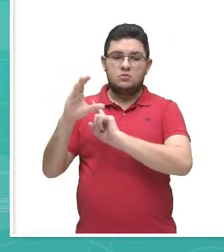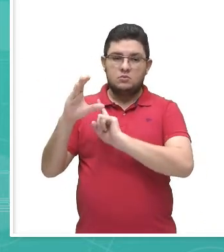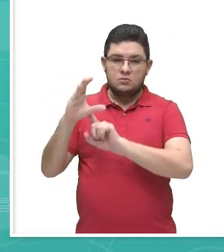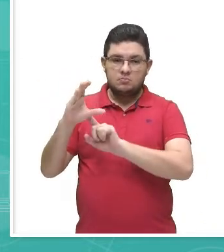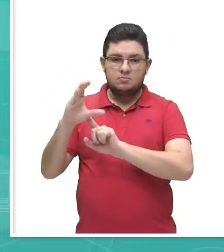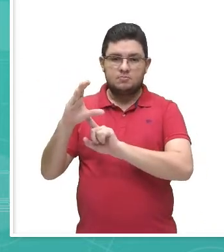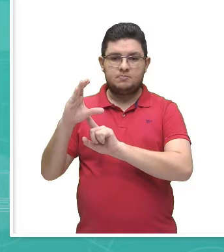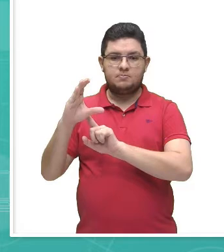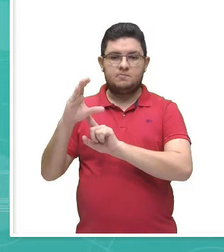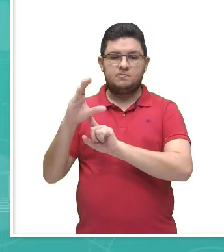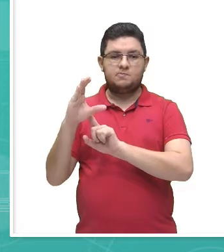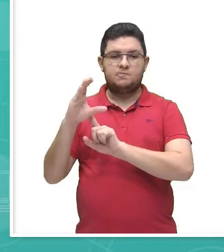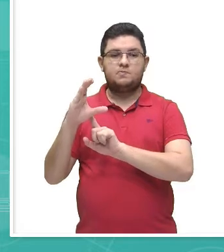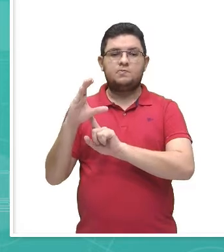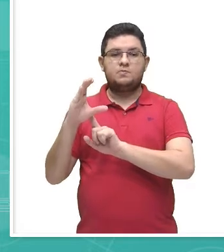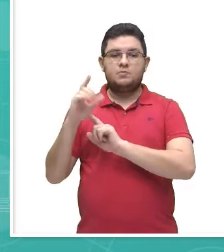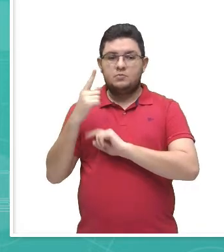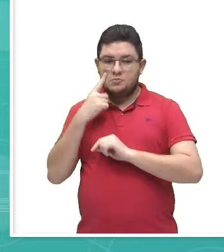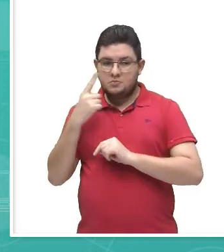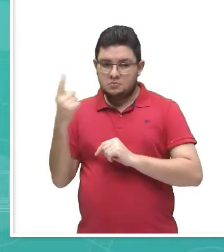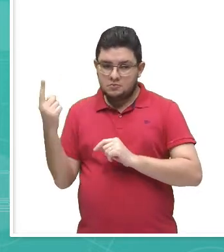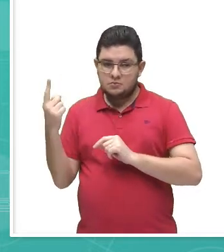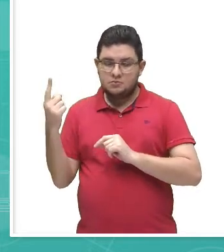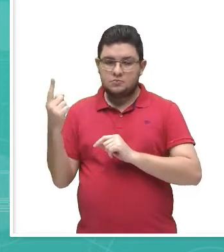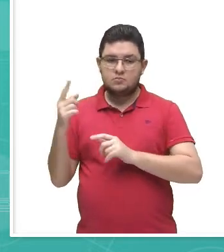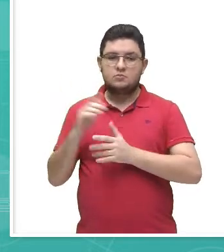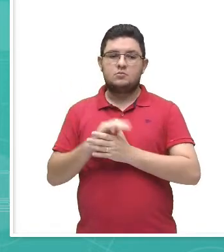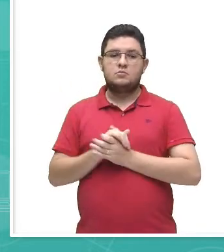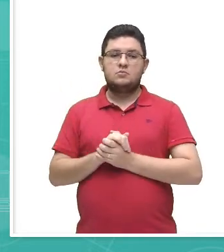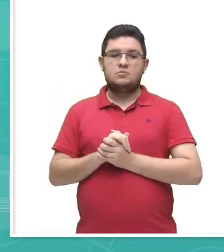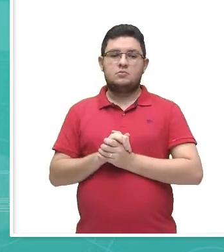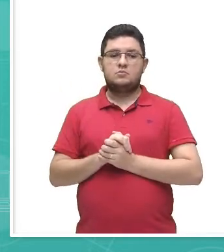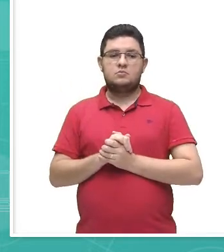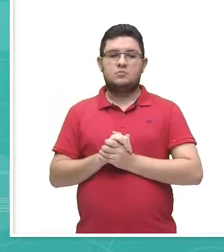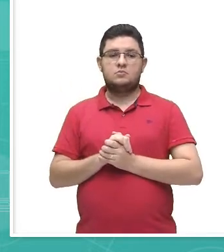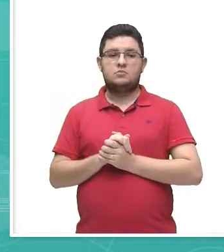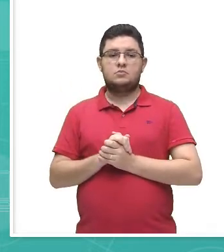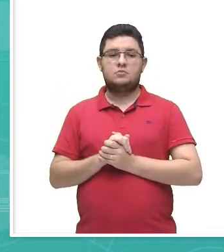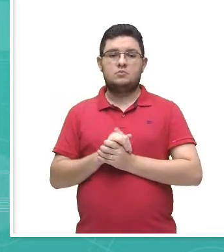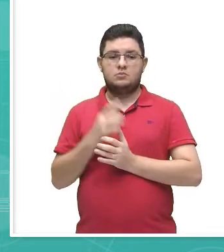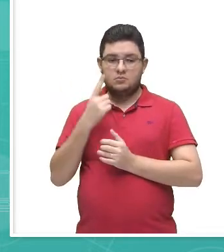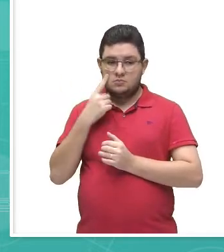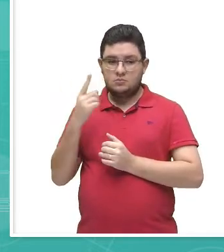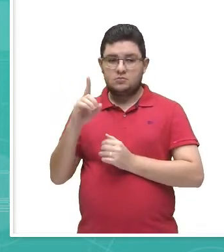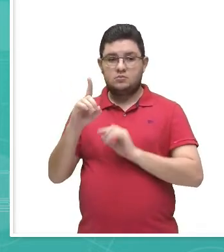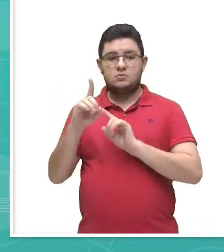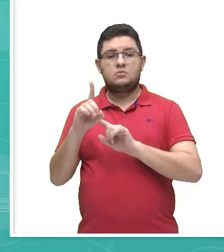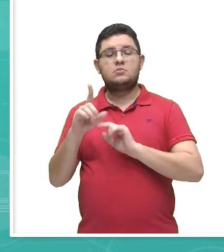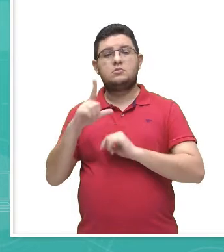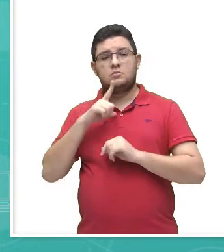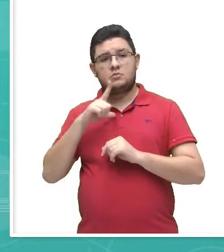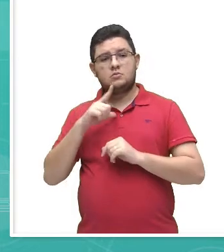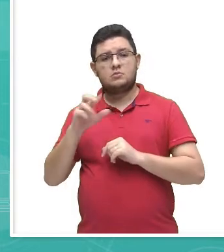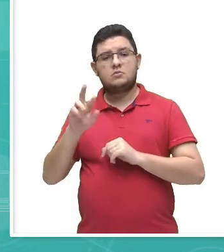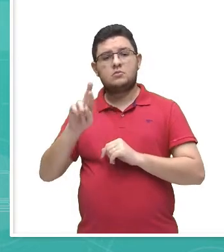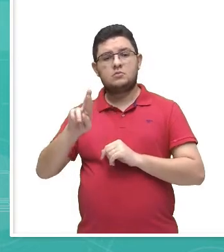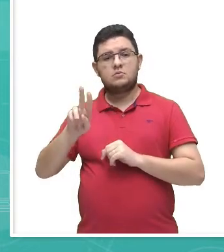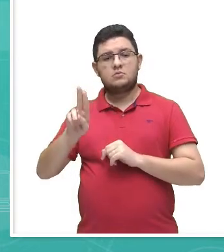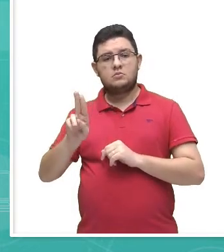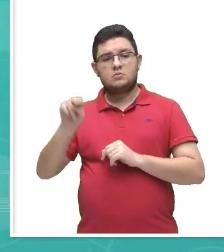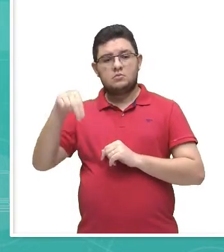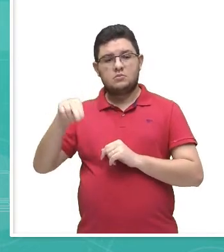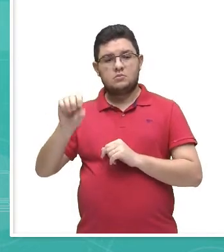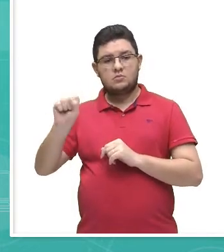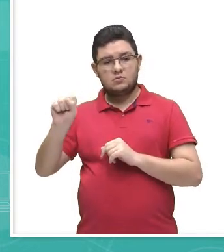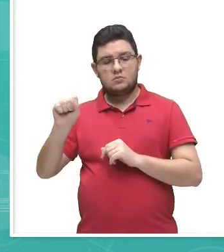E na letra C, né, na letra D, eu tenho runs. Esse aqui seria utilizado se o sujeito fosse terceira pessoa do singular, que